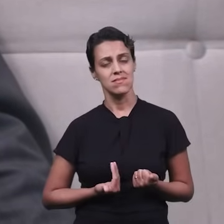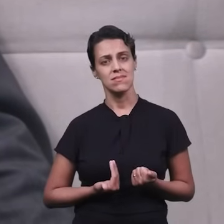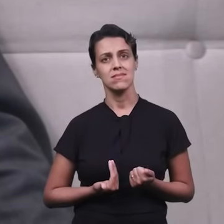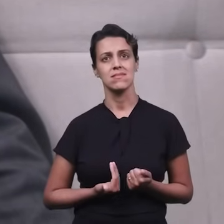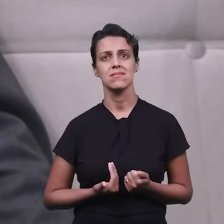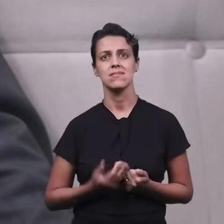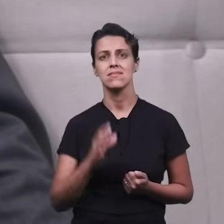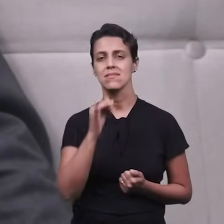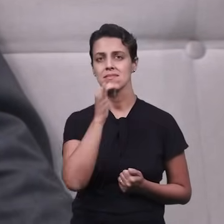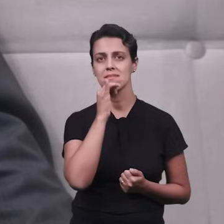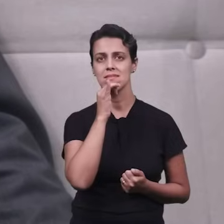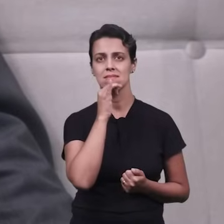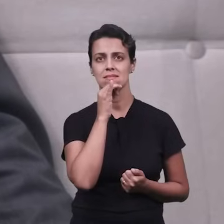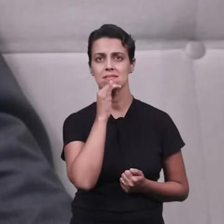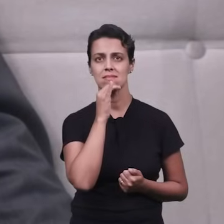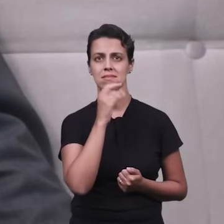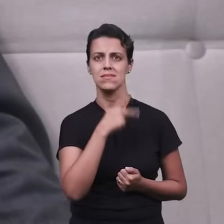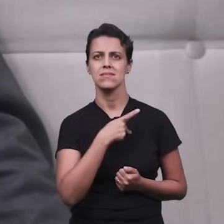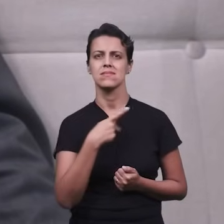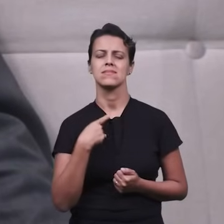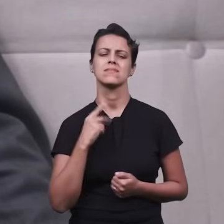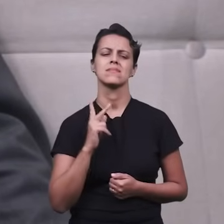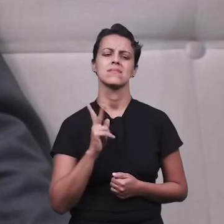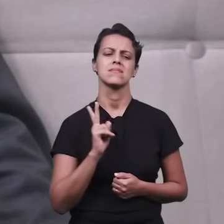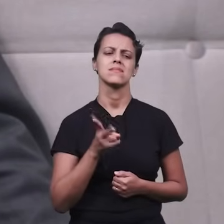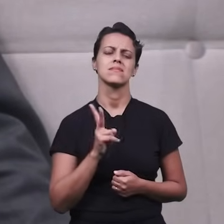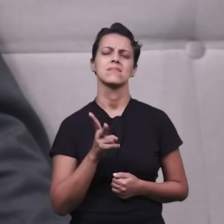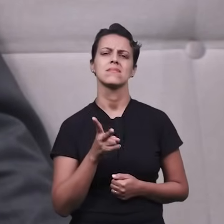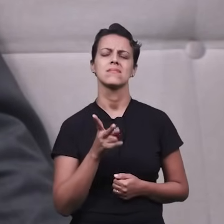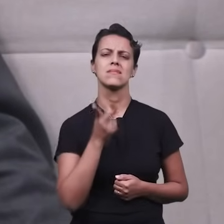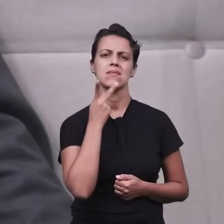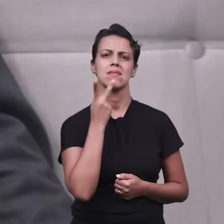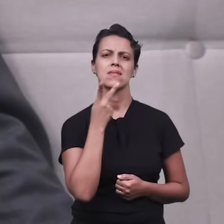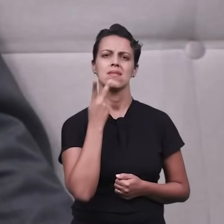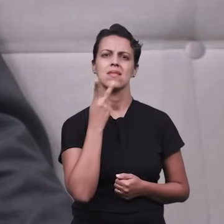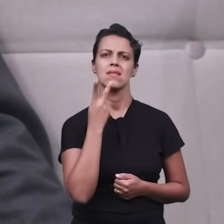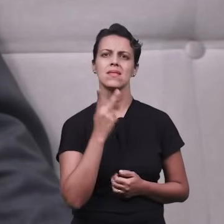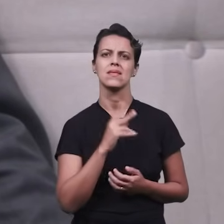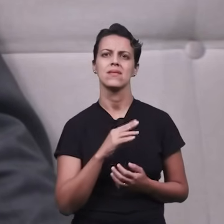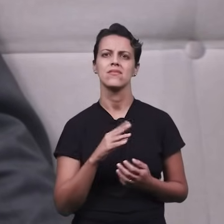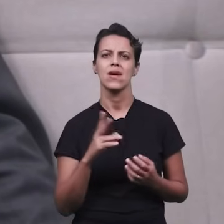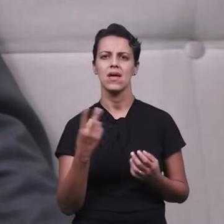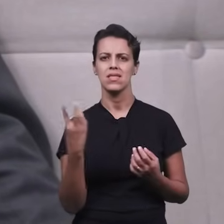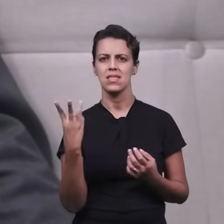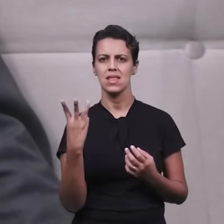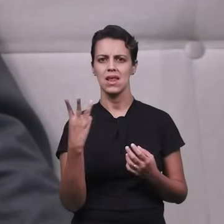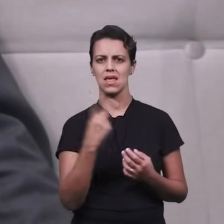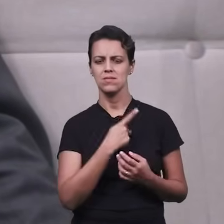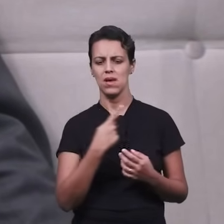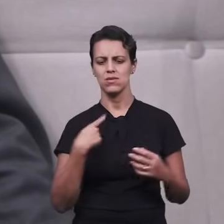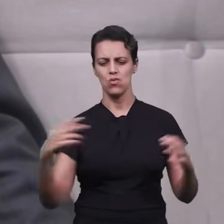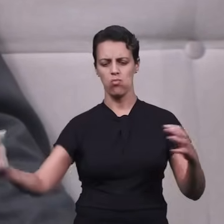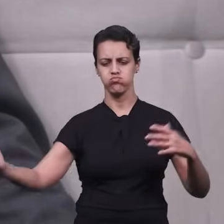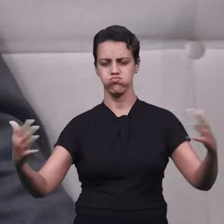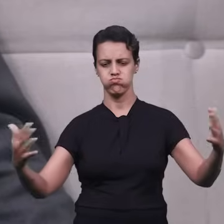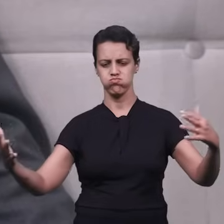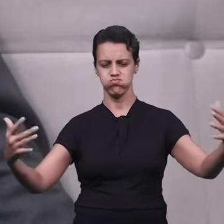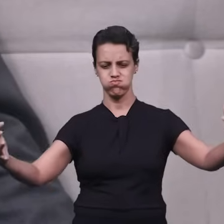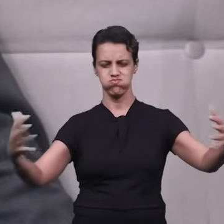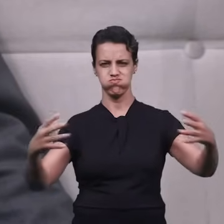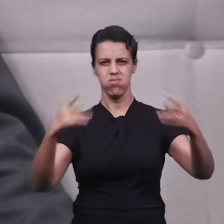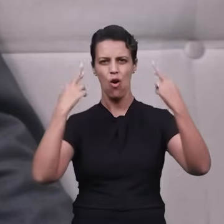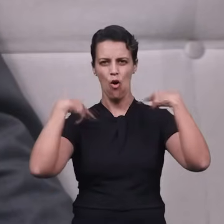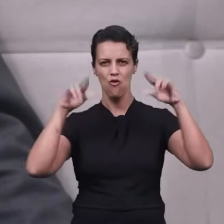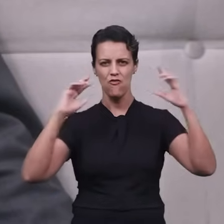você vê, igual o pastor, foi contado várias vezes esse caso de 3 pastores juntaram suas ovelhas, e